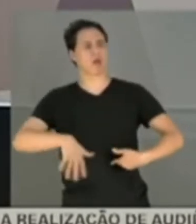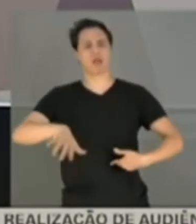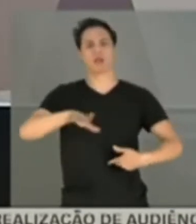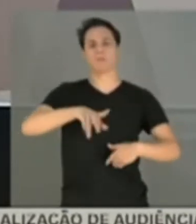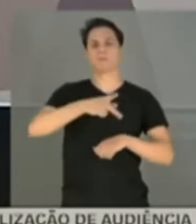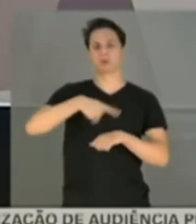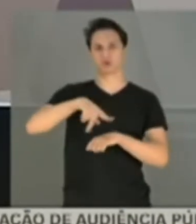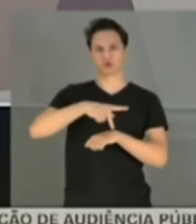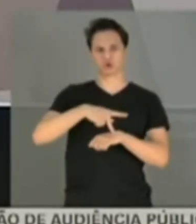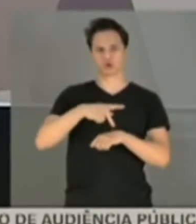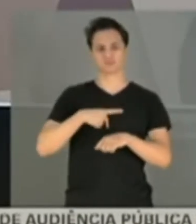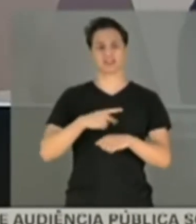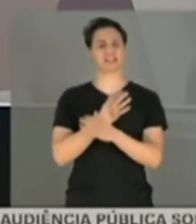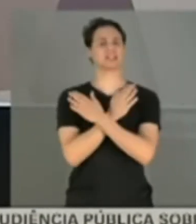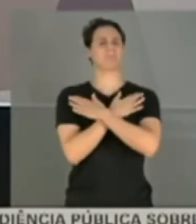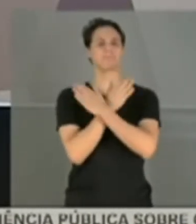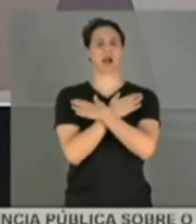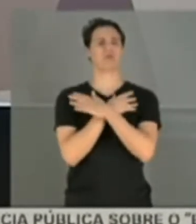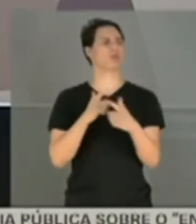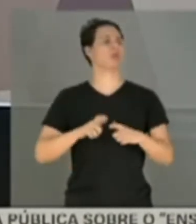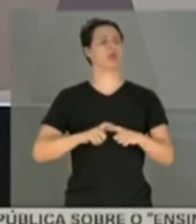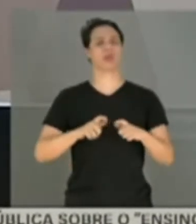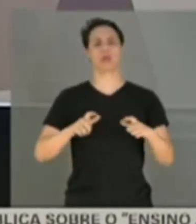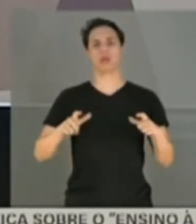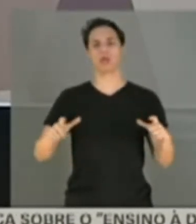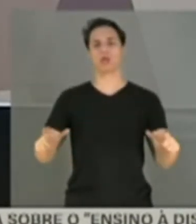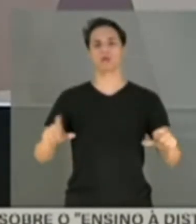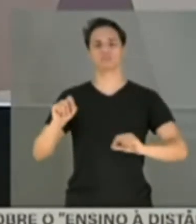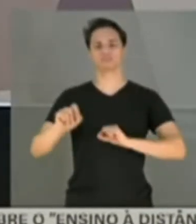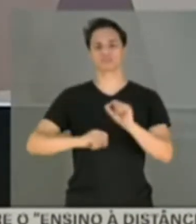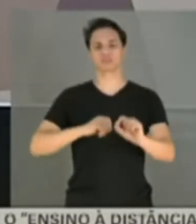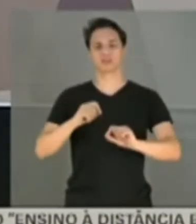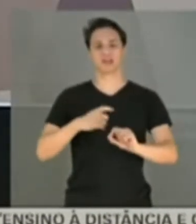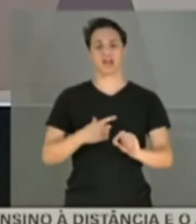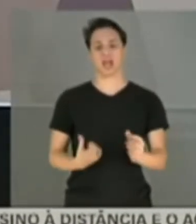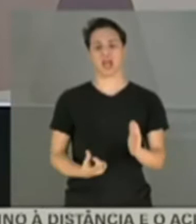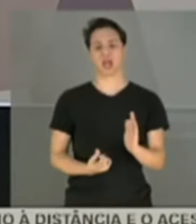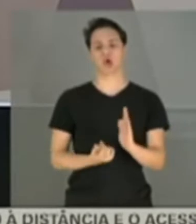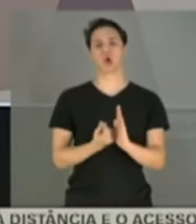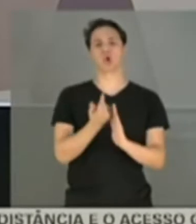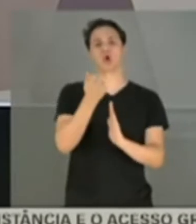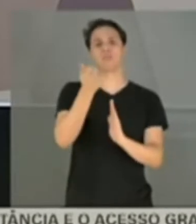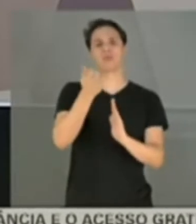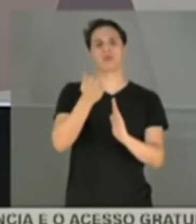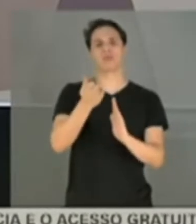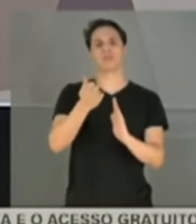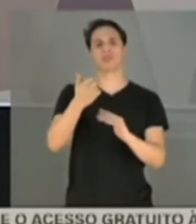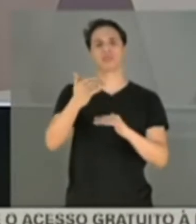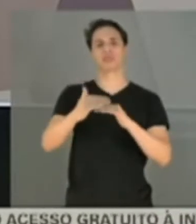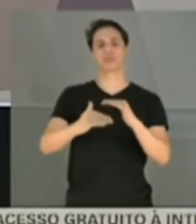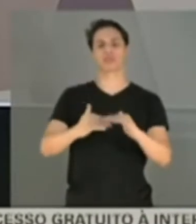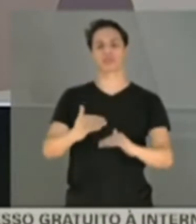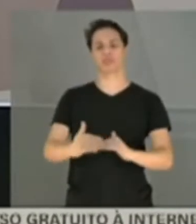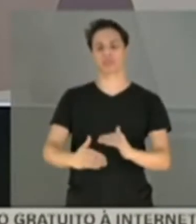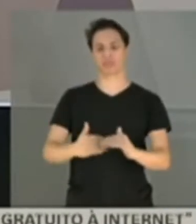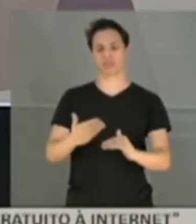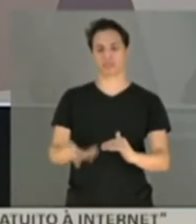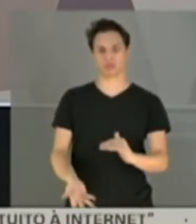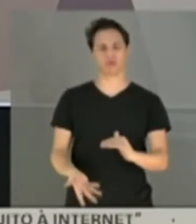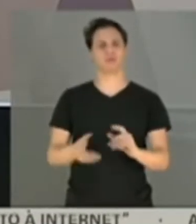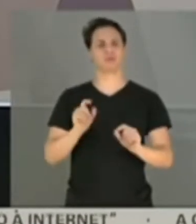alta. A economia cambaleando. E a discussão, a pauta, é uma pauta